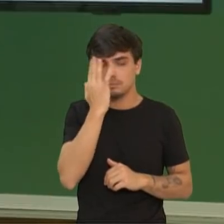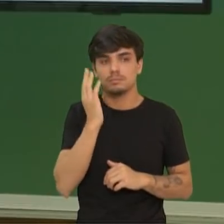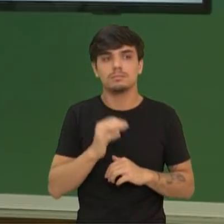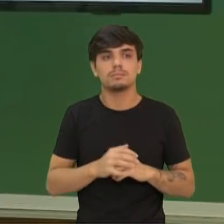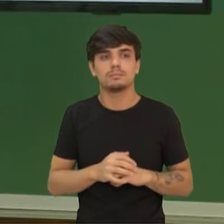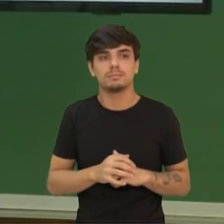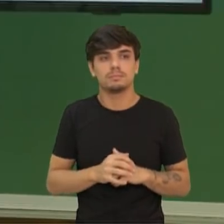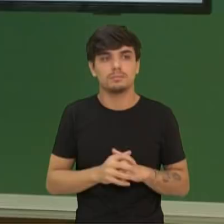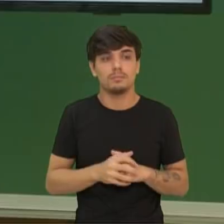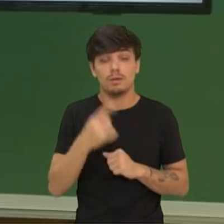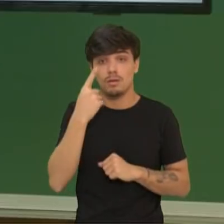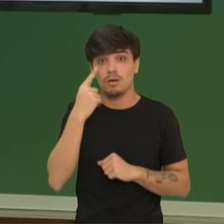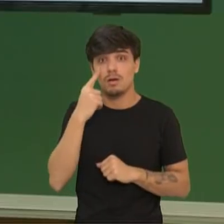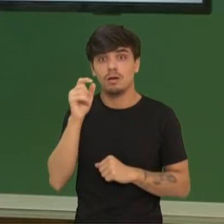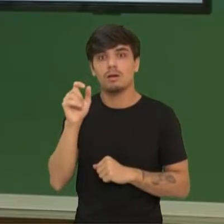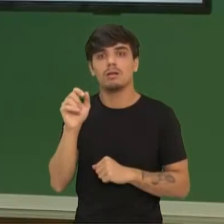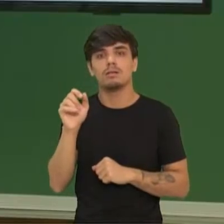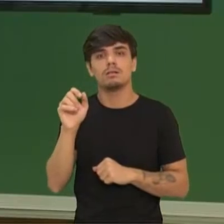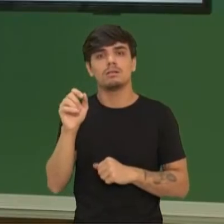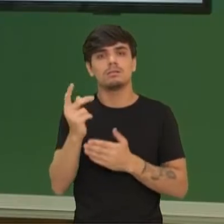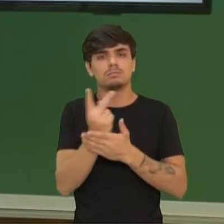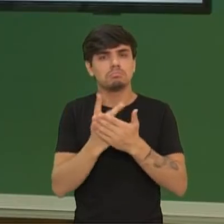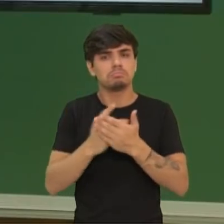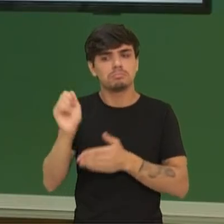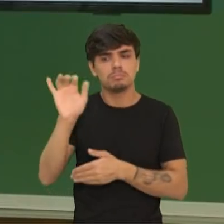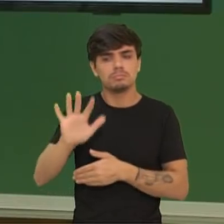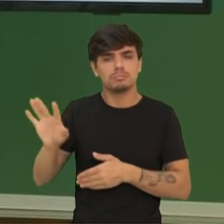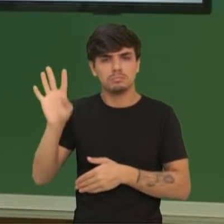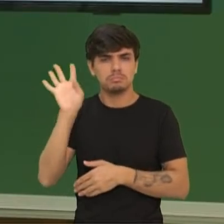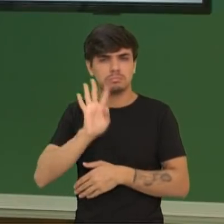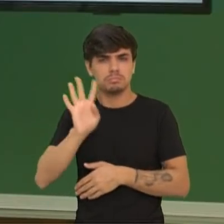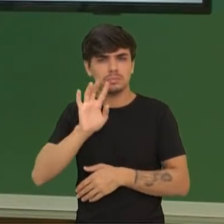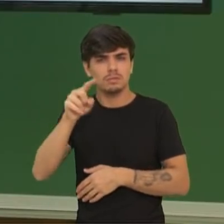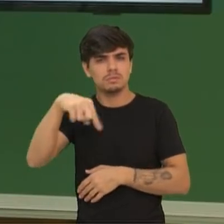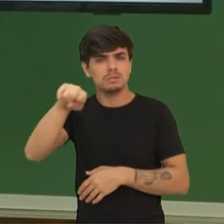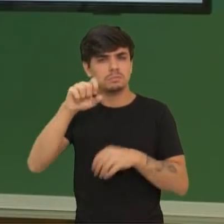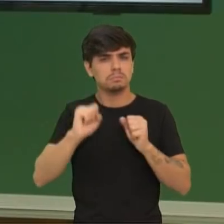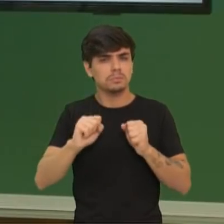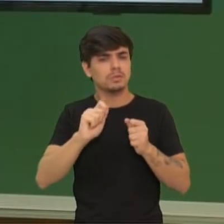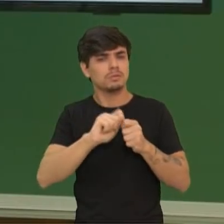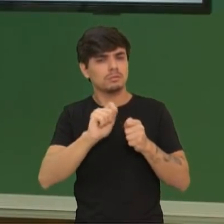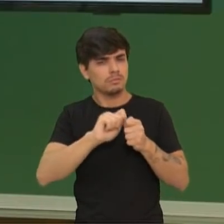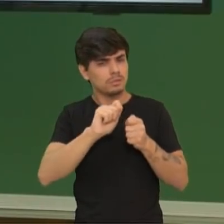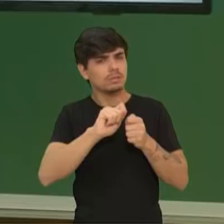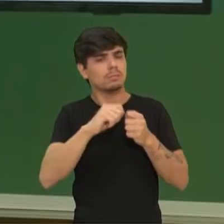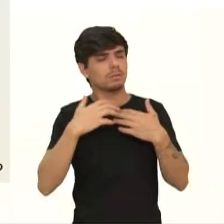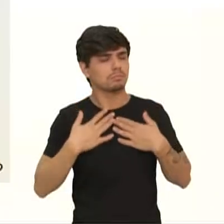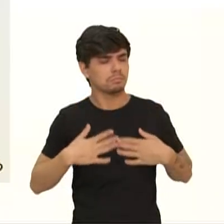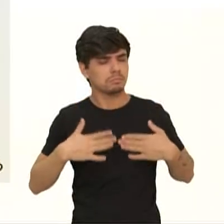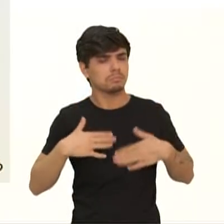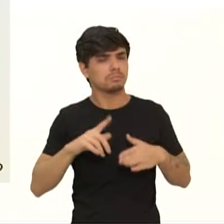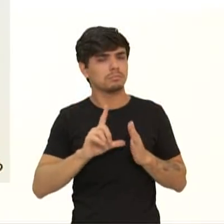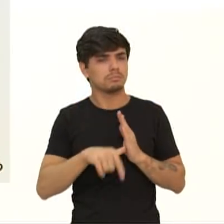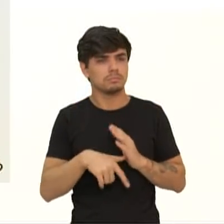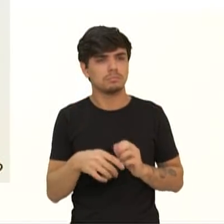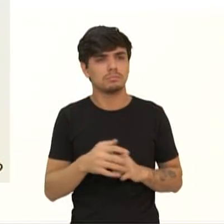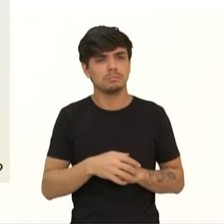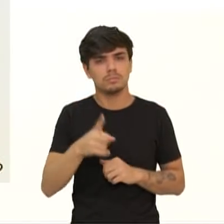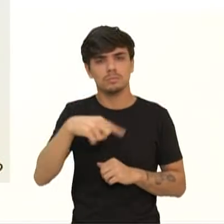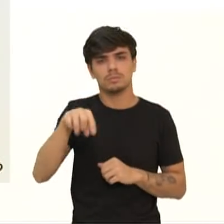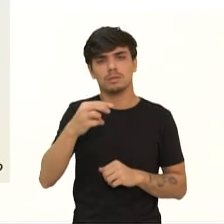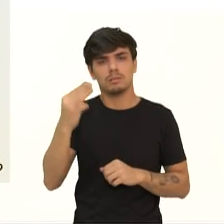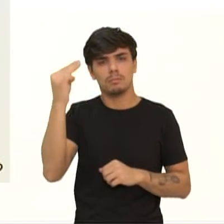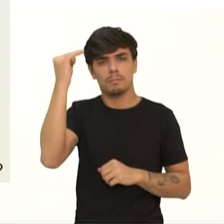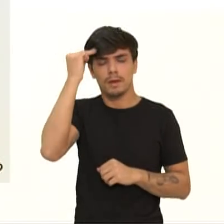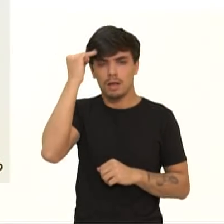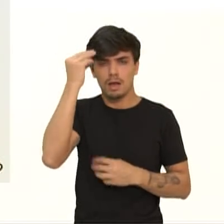Olha lá, que desenho bacana. Isso é um desenho que vocês podem fazer no caderno de vocês com calma depois. É bem legal para vocês memorizarem